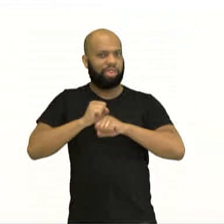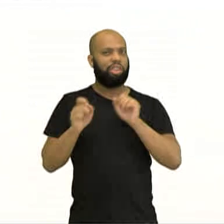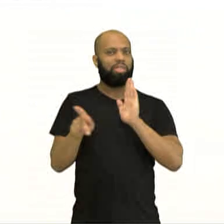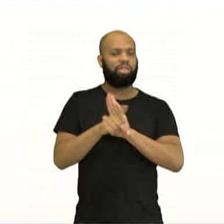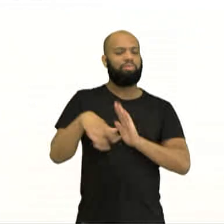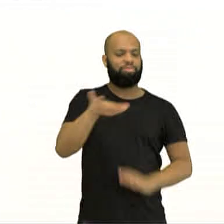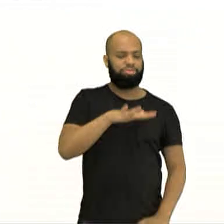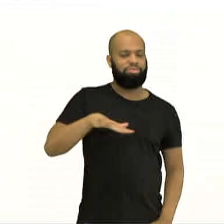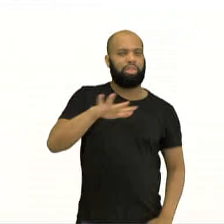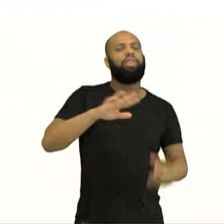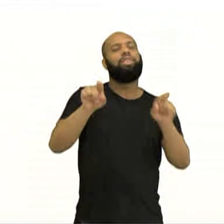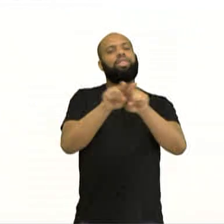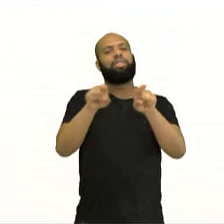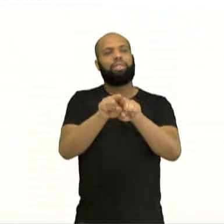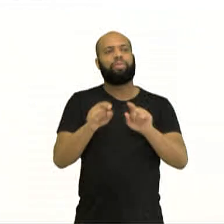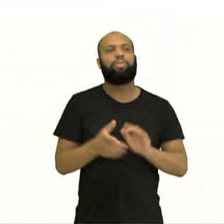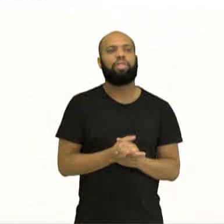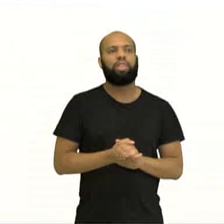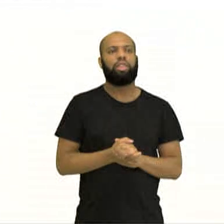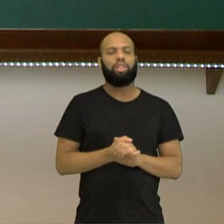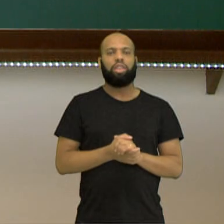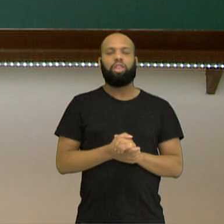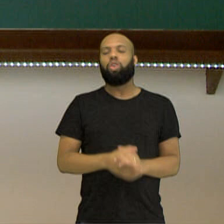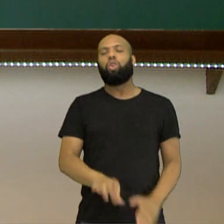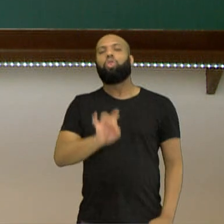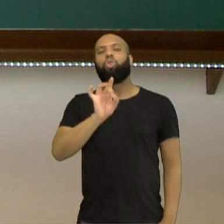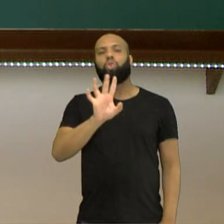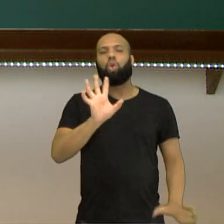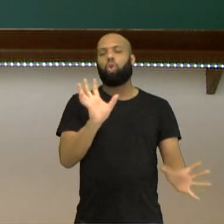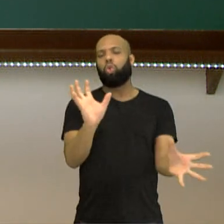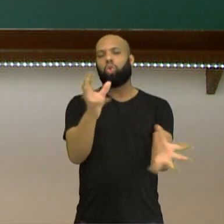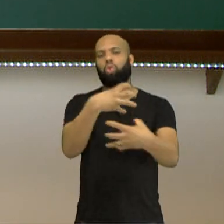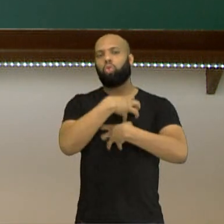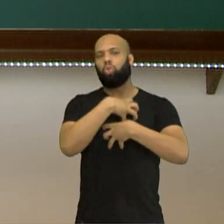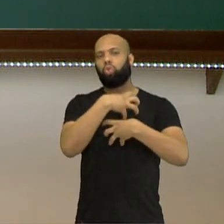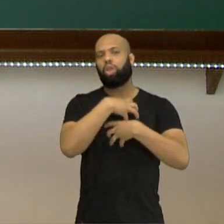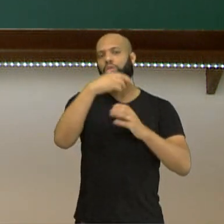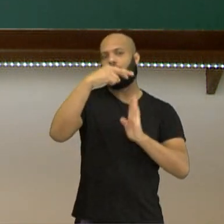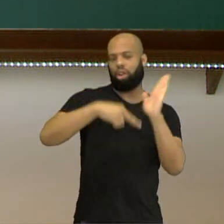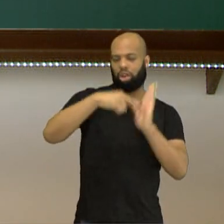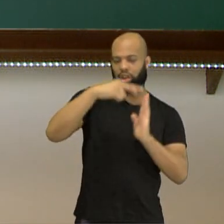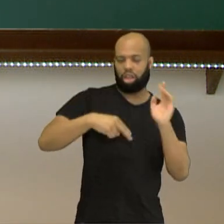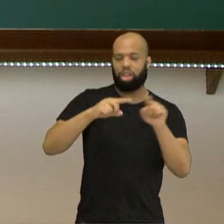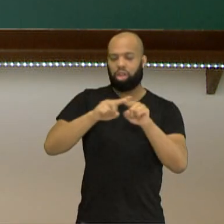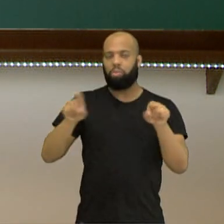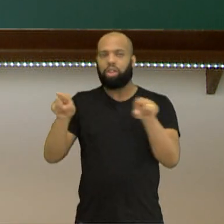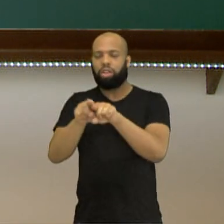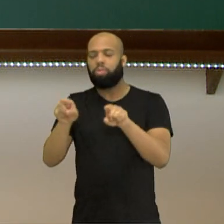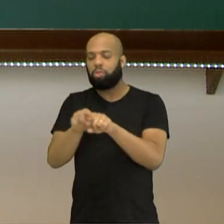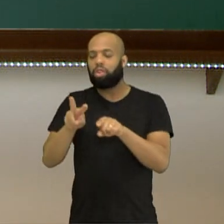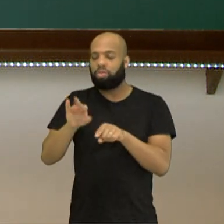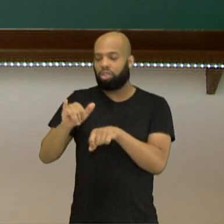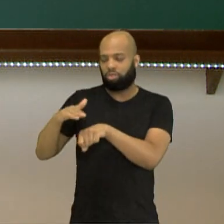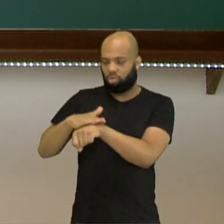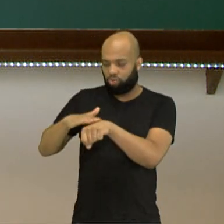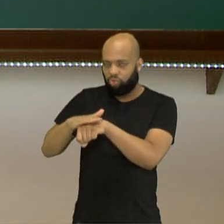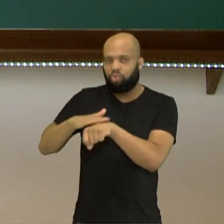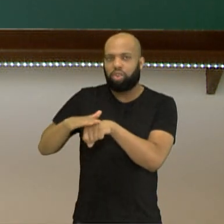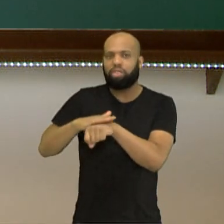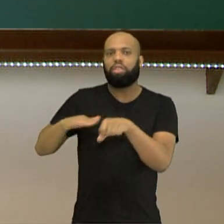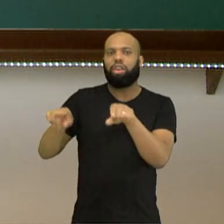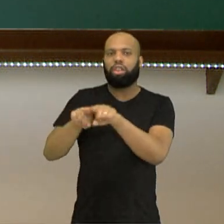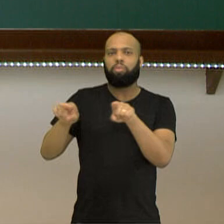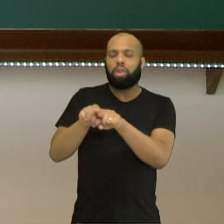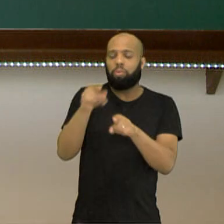desses espaços. Não apenas para leitura, mas vamos conversar com esse